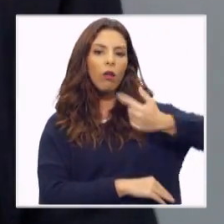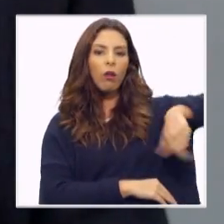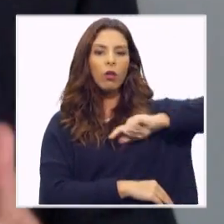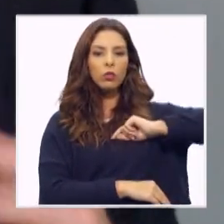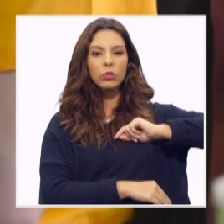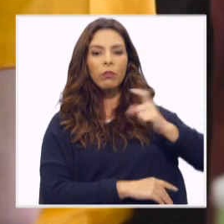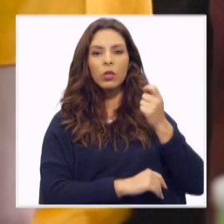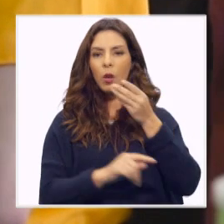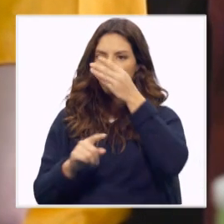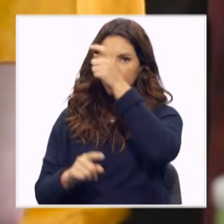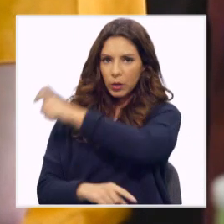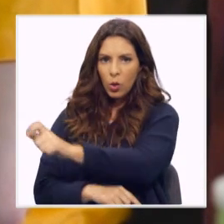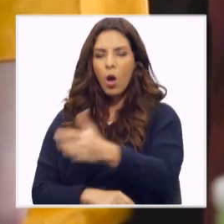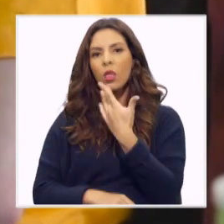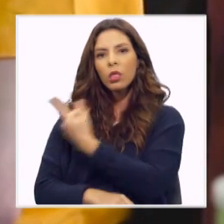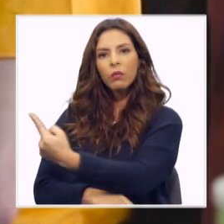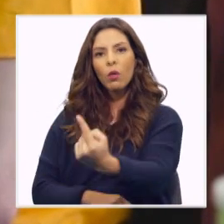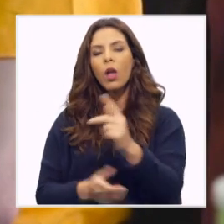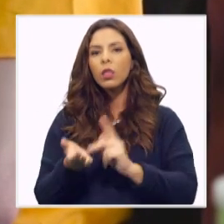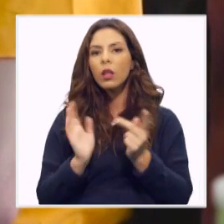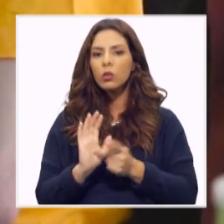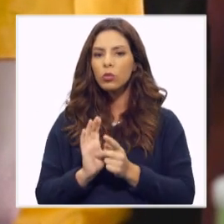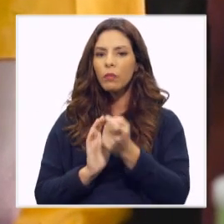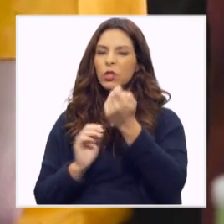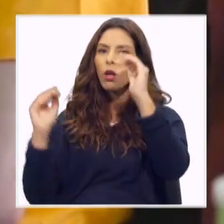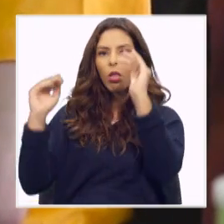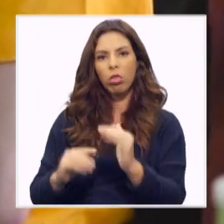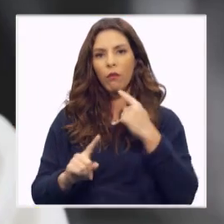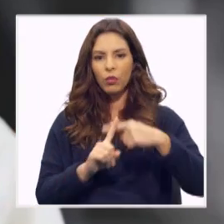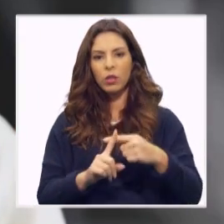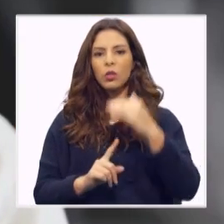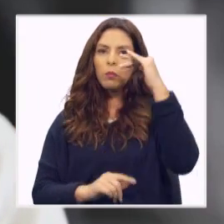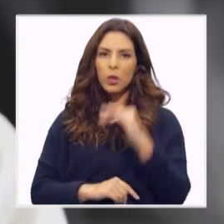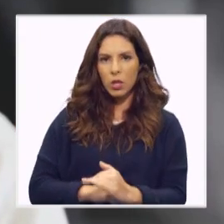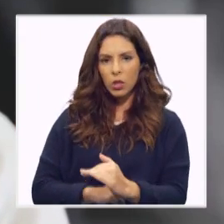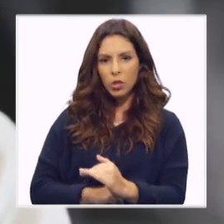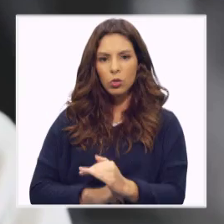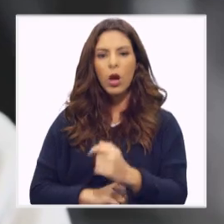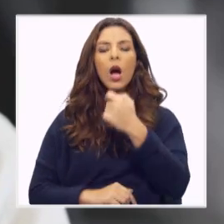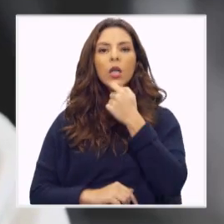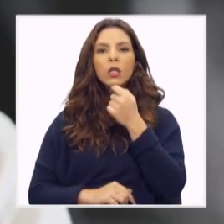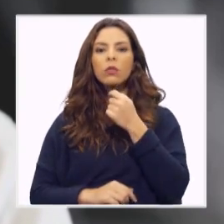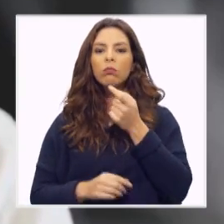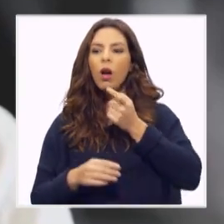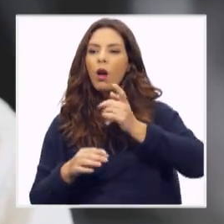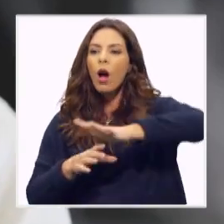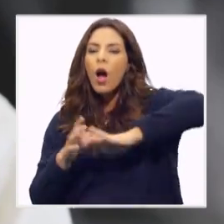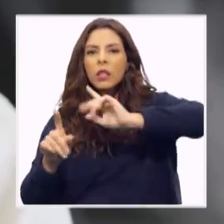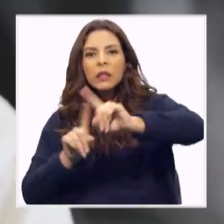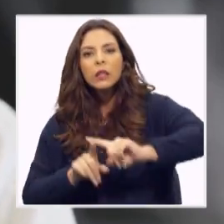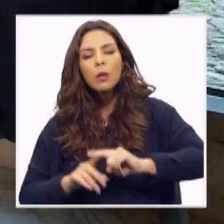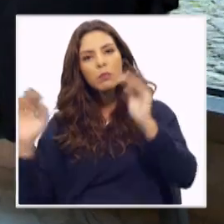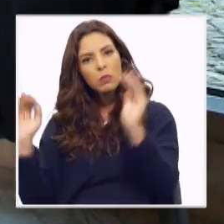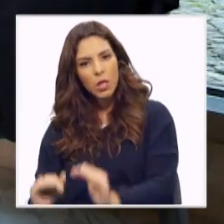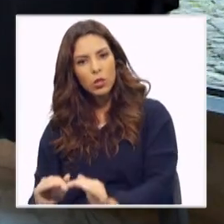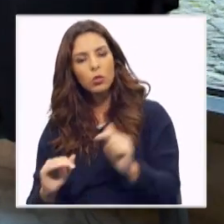Se trabalharmos para consumidores, no ponto em que a tecnologia está, há menos benefícios porque há uma grande variedade de